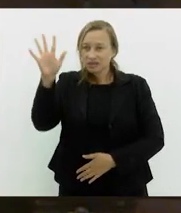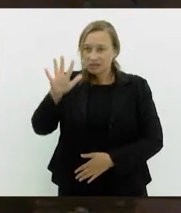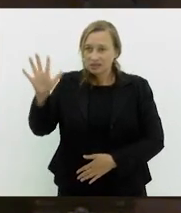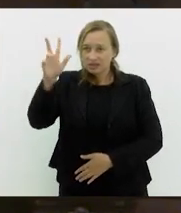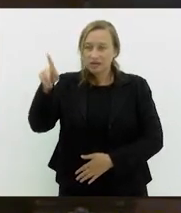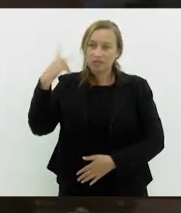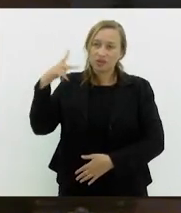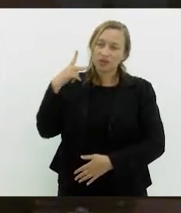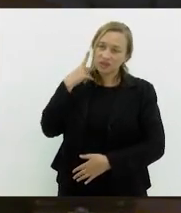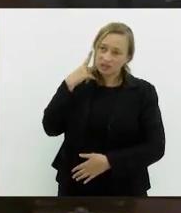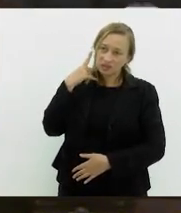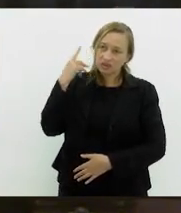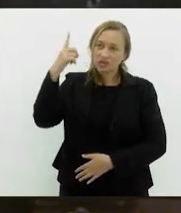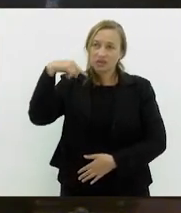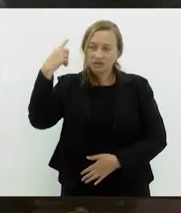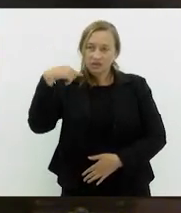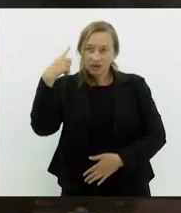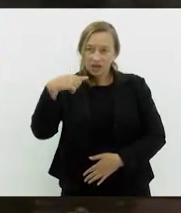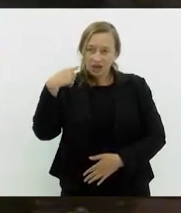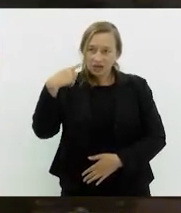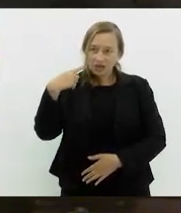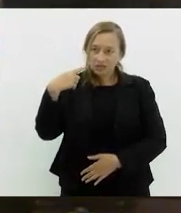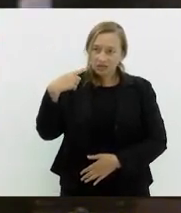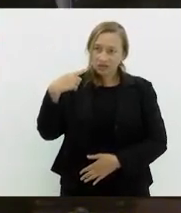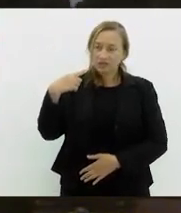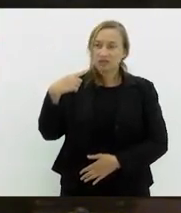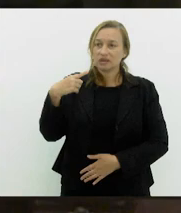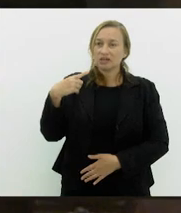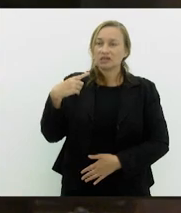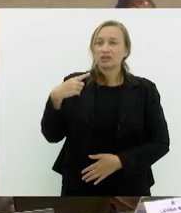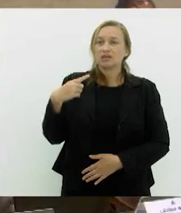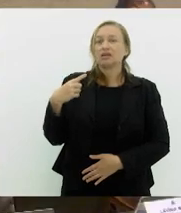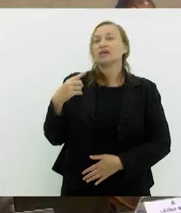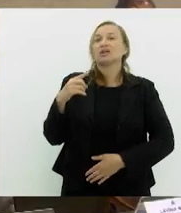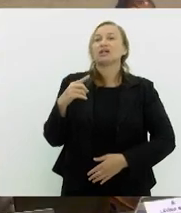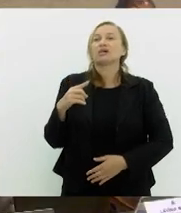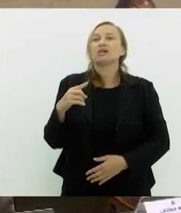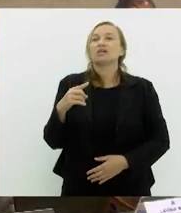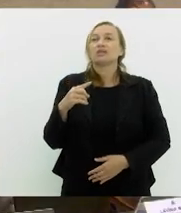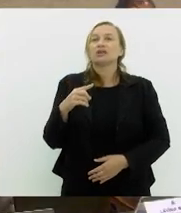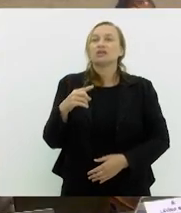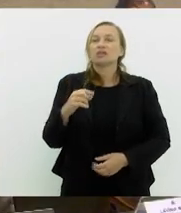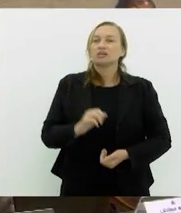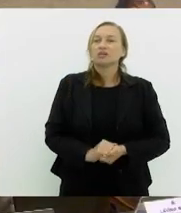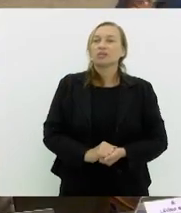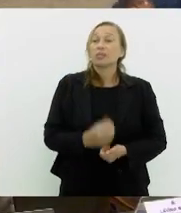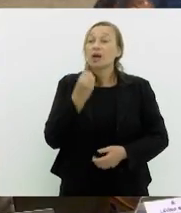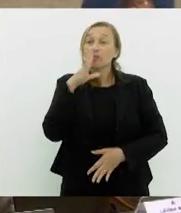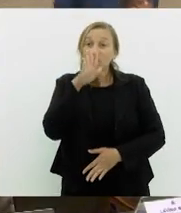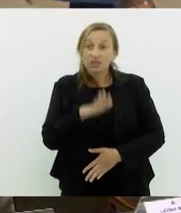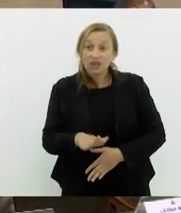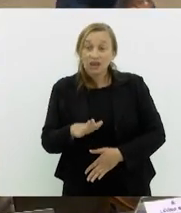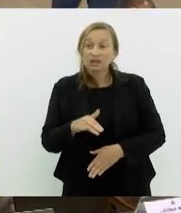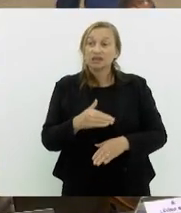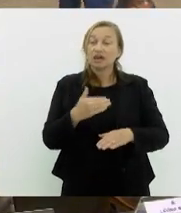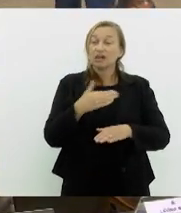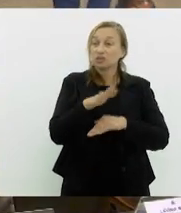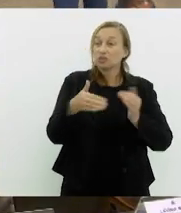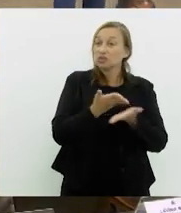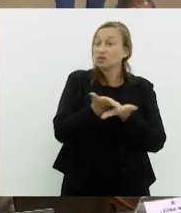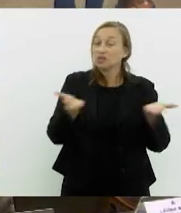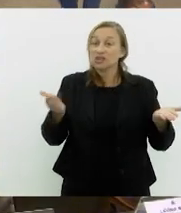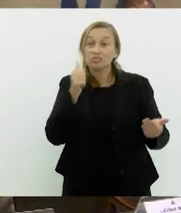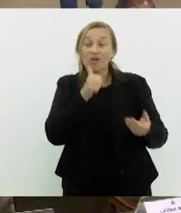Advogados do Poder Legislativo, ANPAL. Boa tarde, senhoras e senhores. Boa